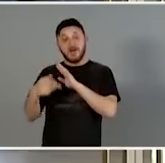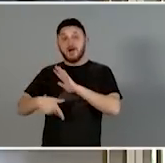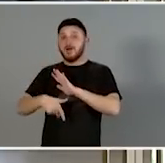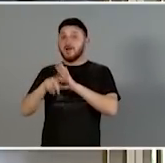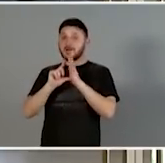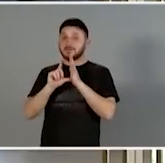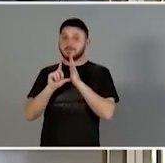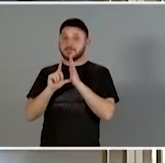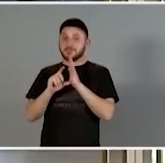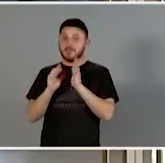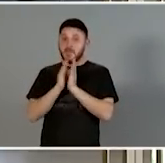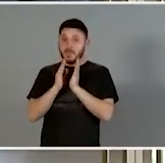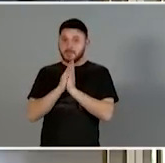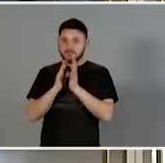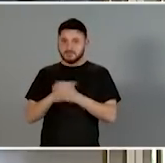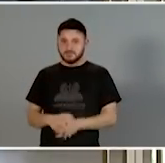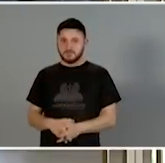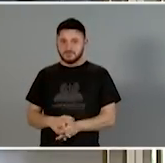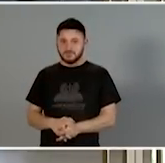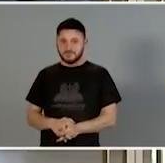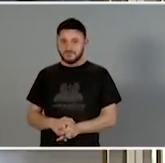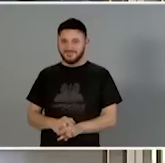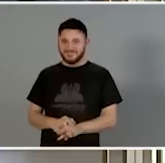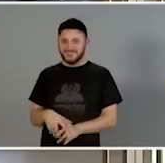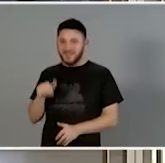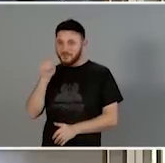essa malinha vai ficar comigo, viu, dona?